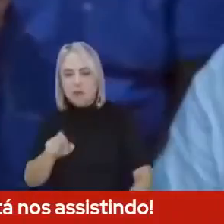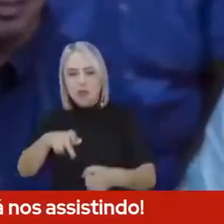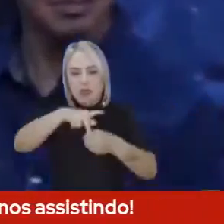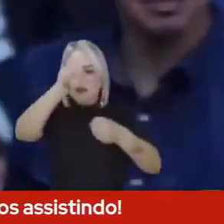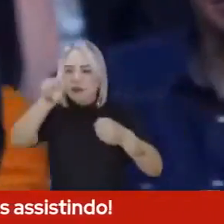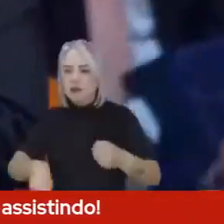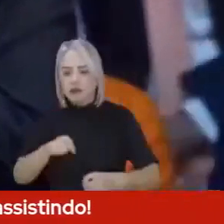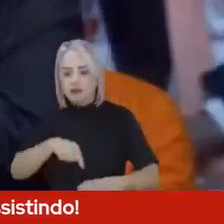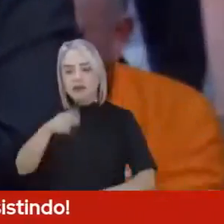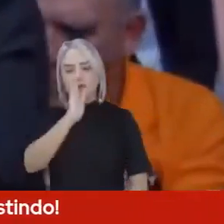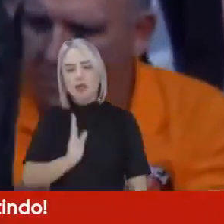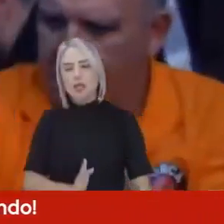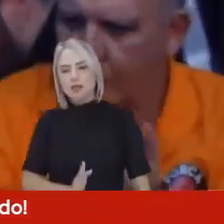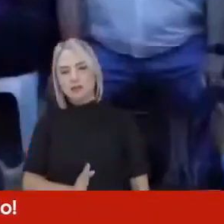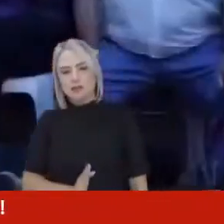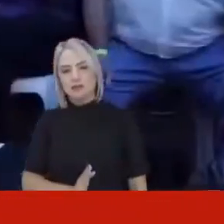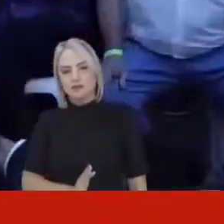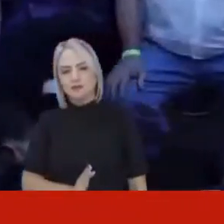país.